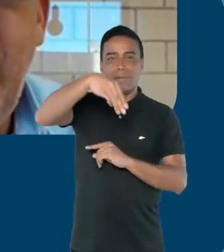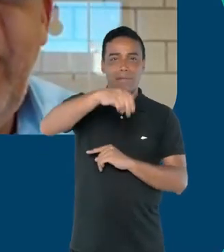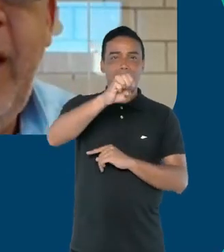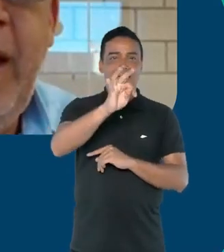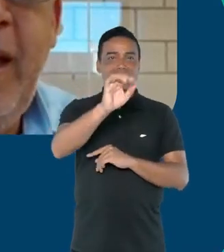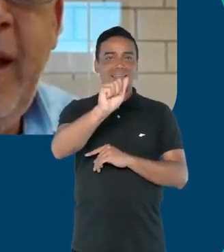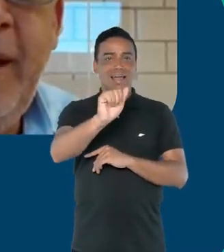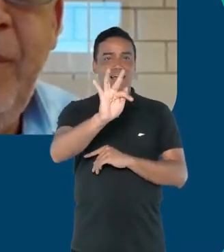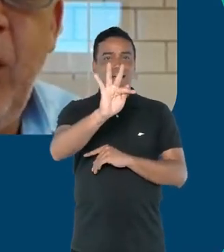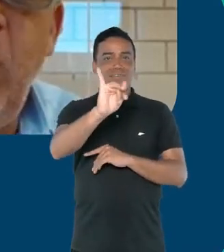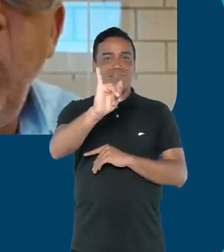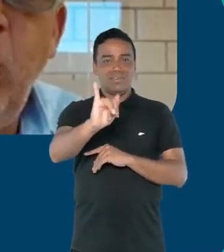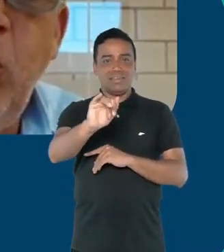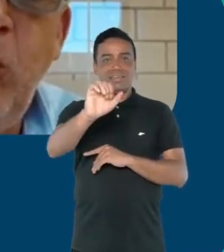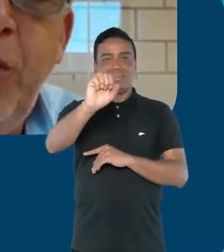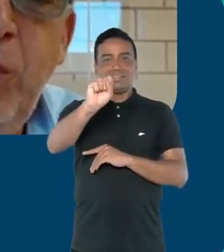metafísica.